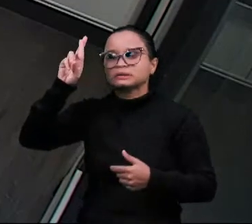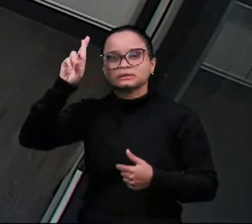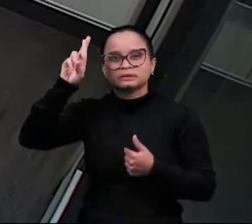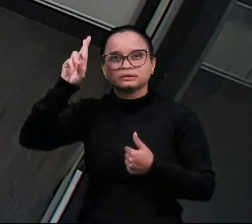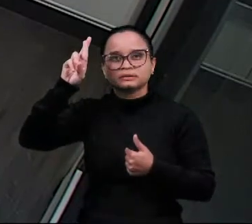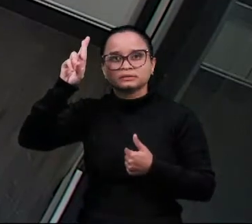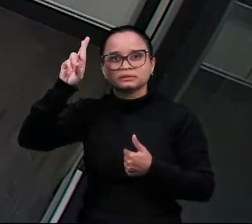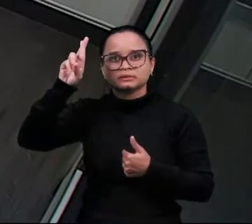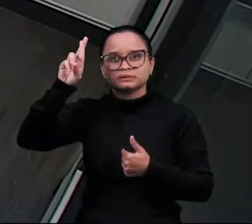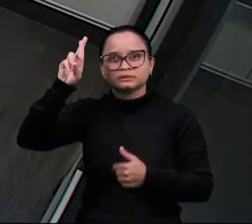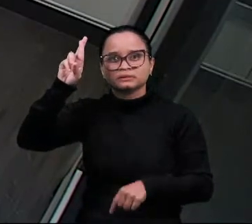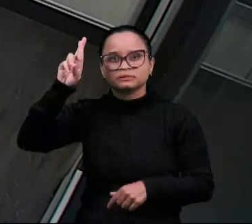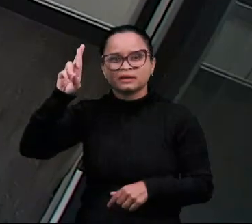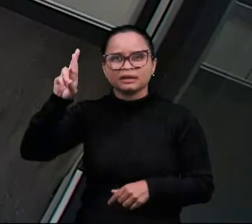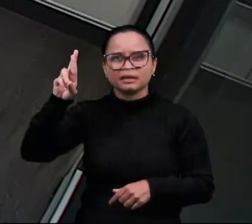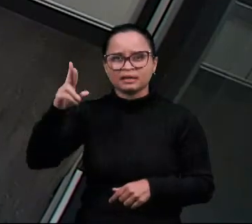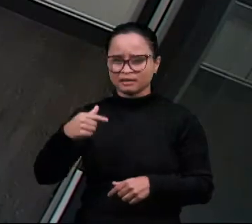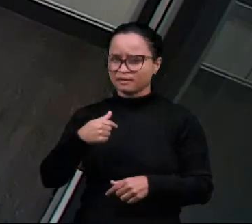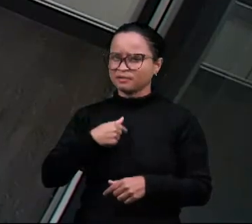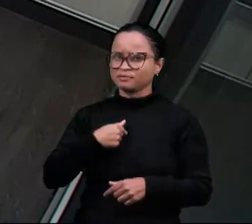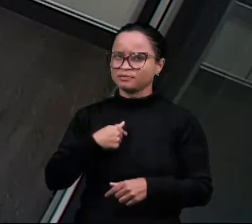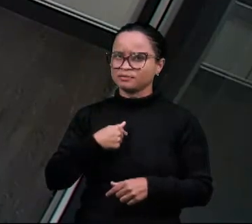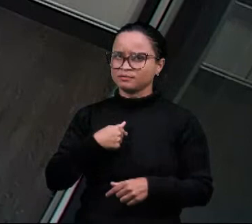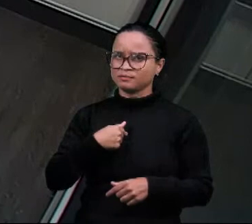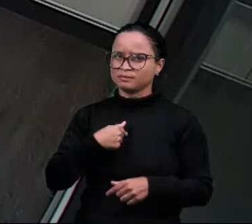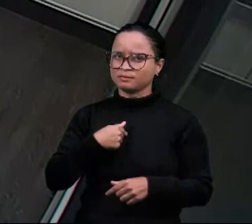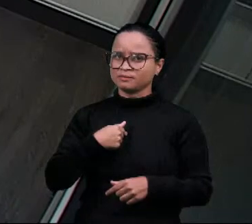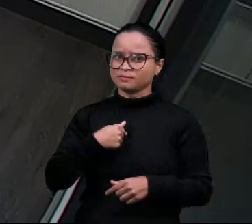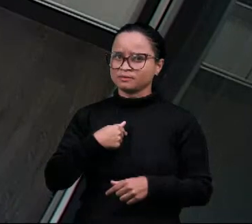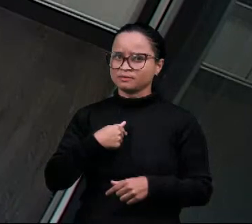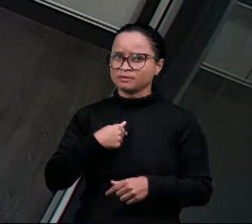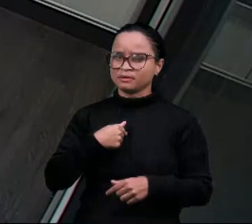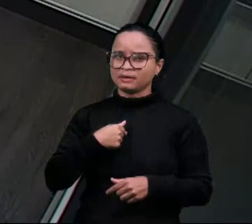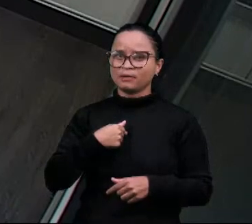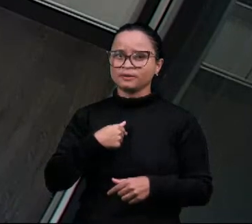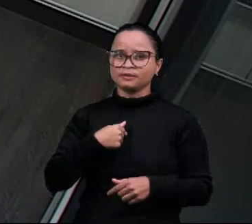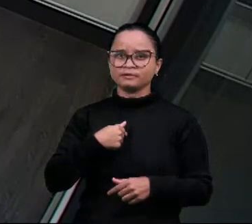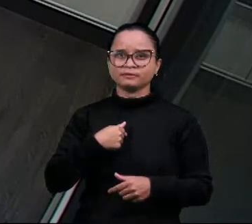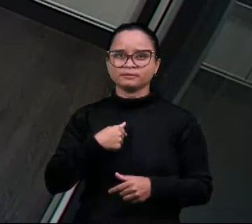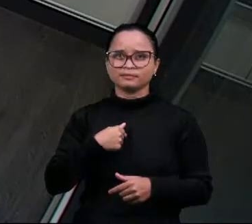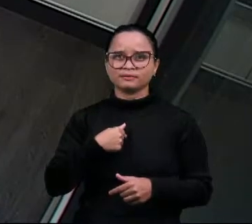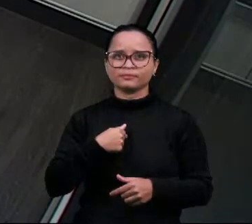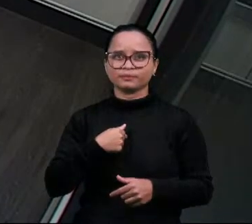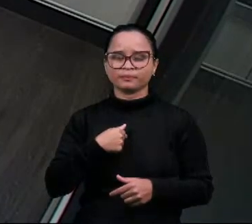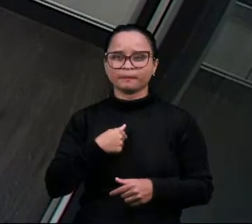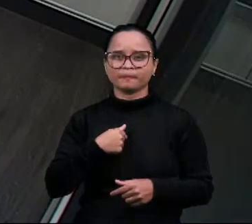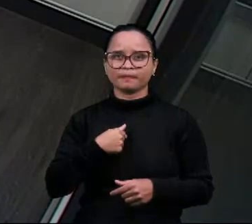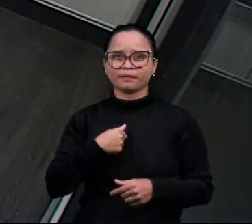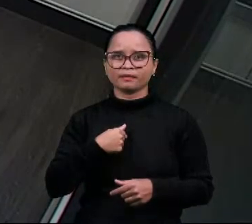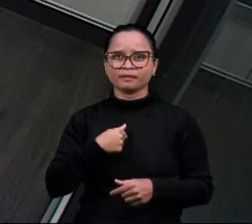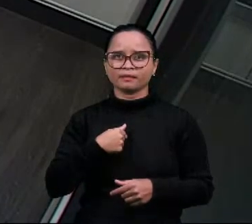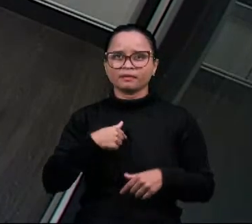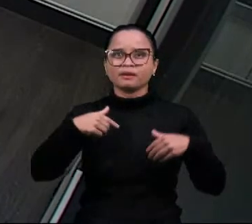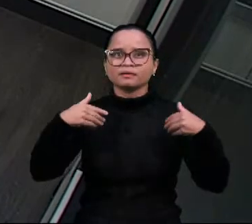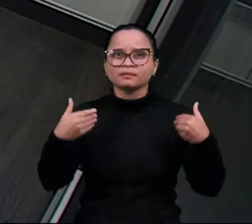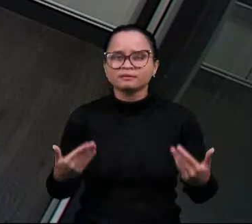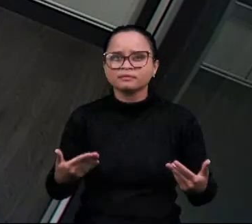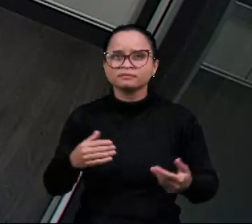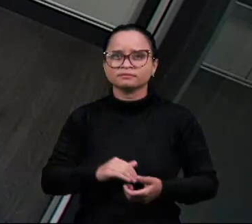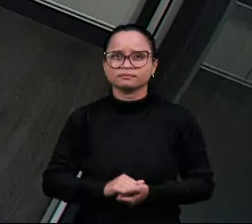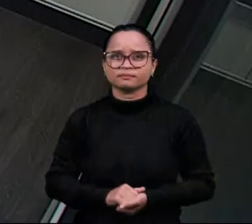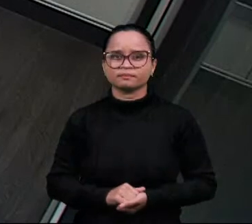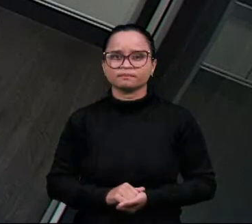estudei música um tempo e passei tanto tempo da minha vida tocando, estudando instrumento, desejando ser